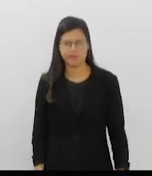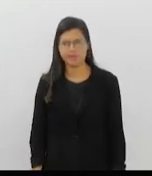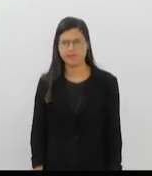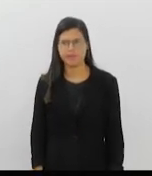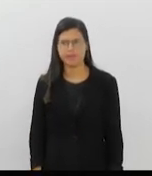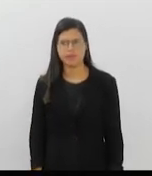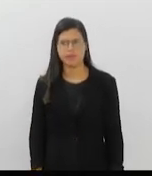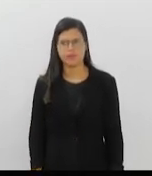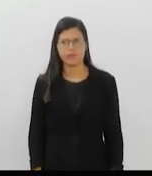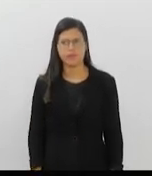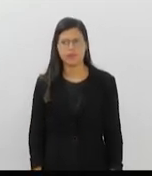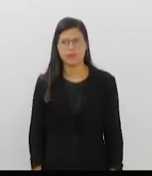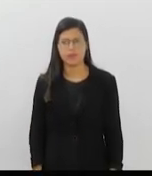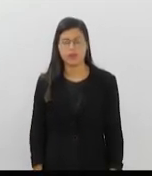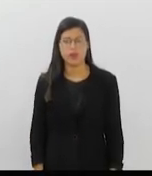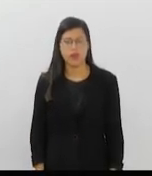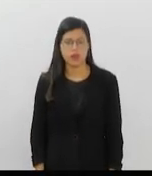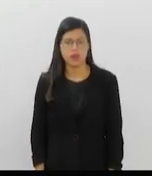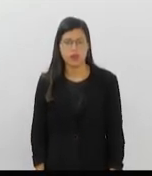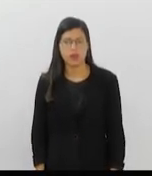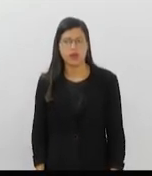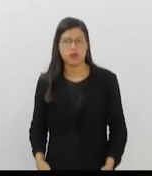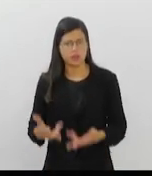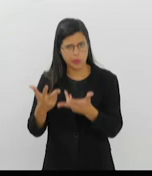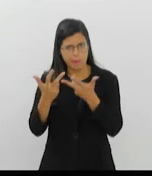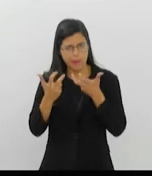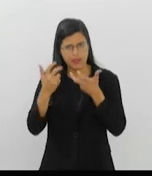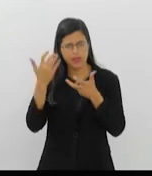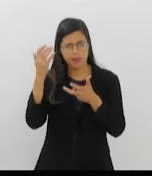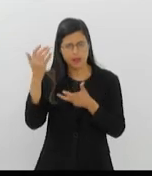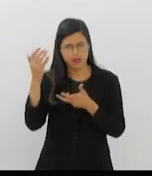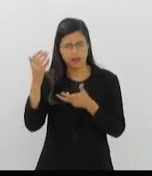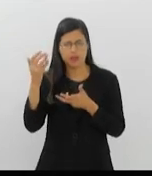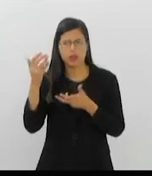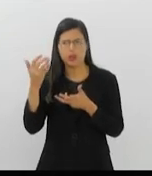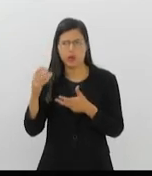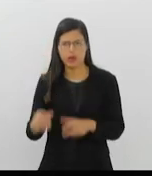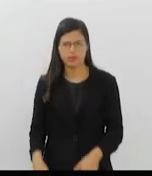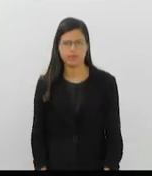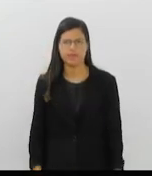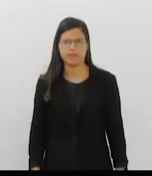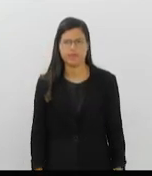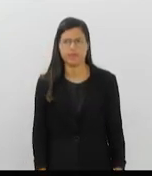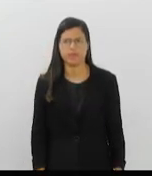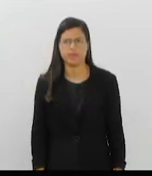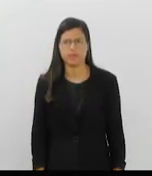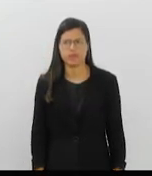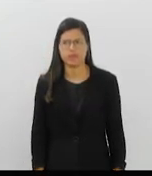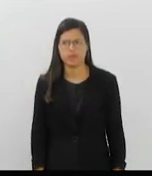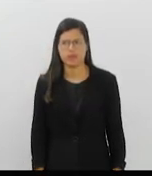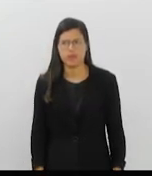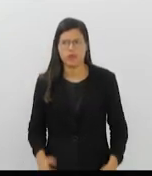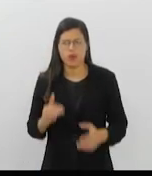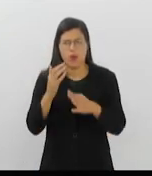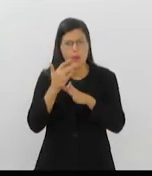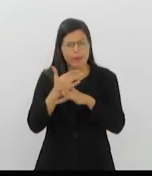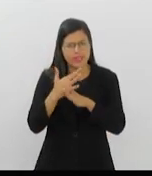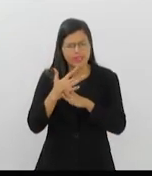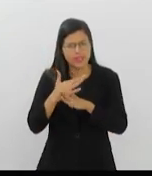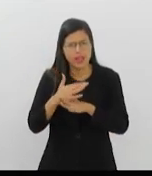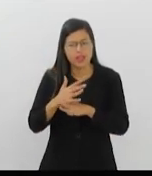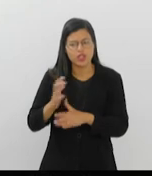futuro e é isso que a gente enxerga em Niterói em todos os outros setores uma cidade